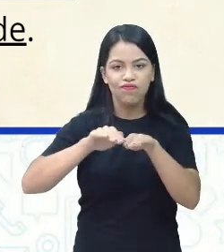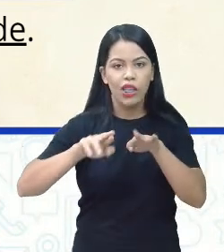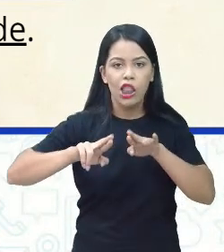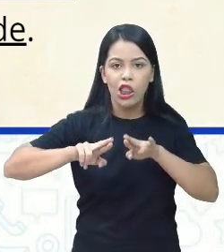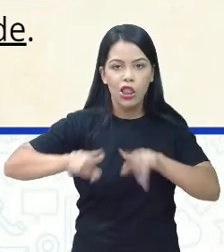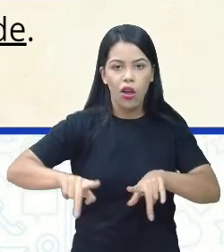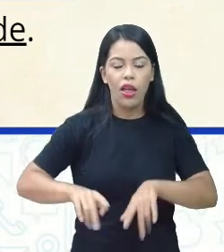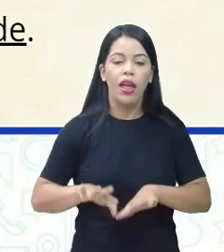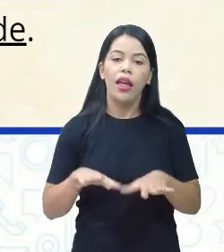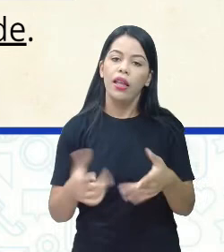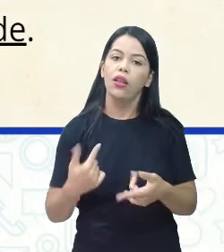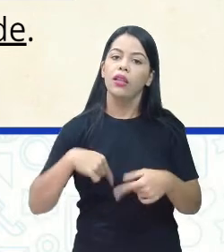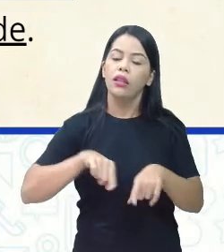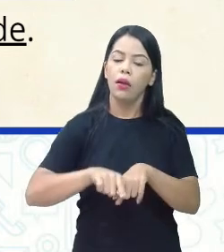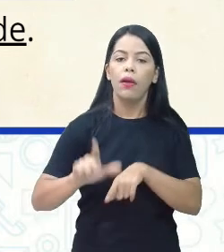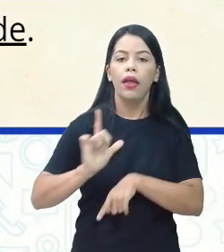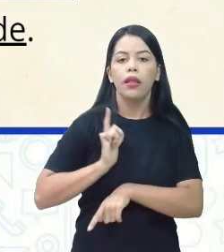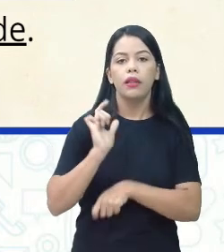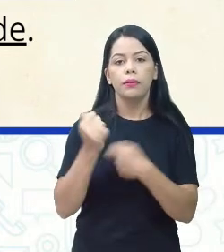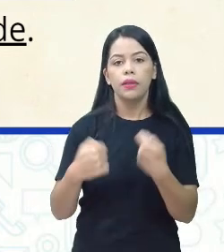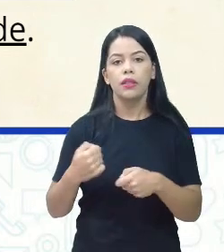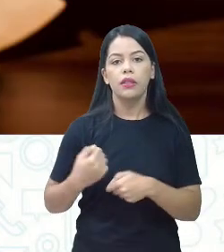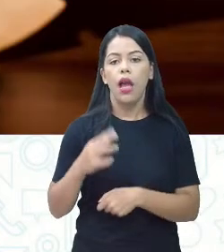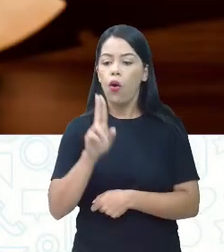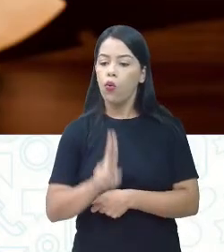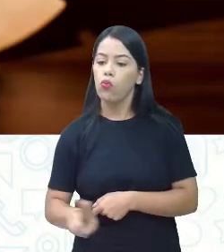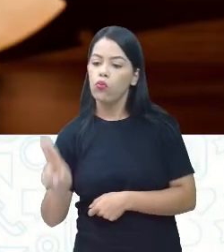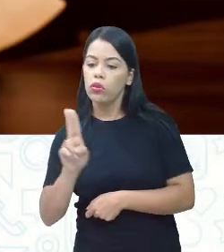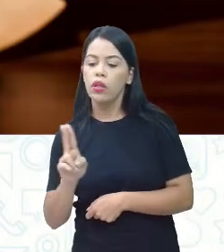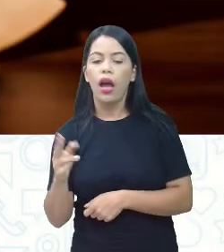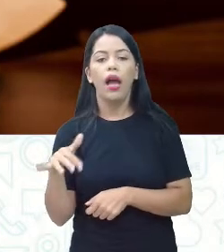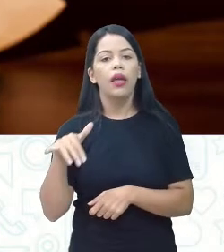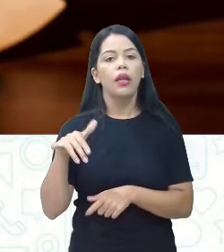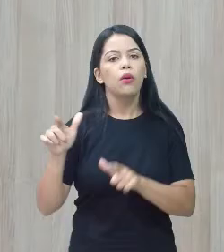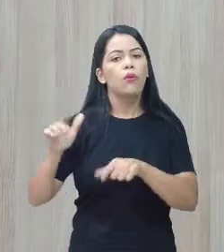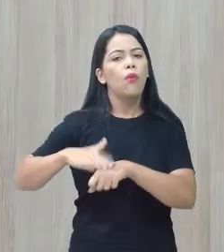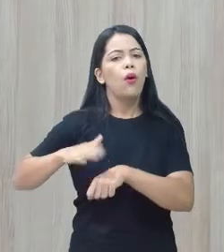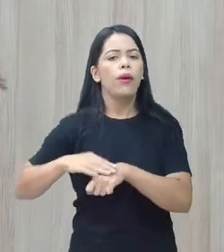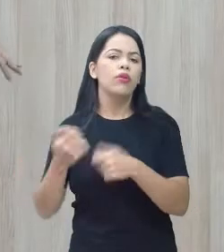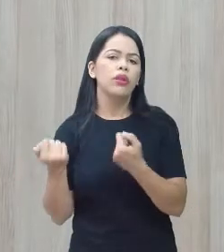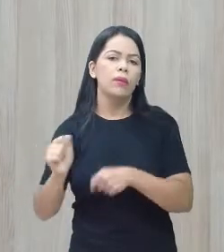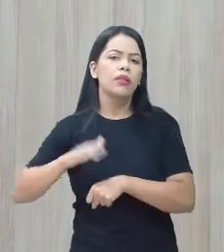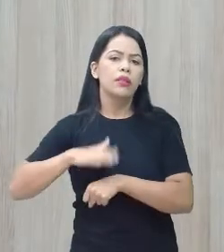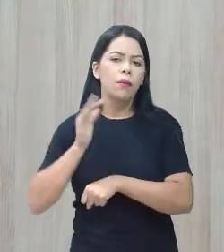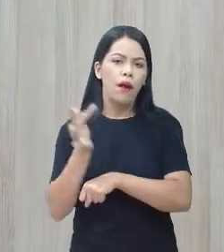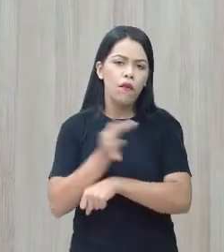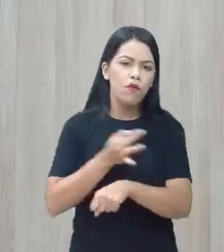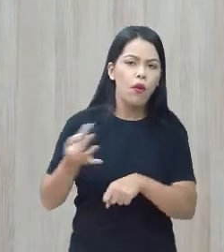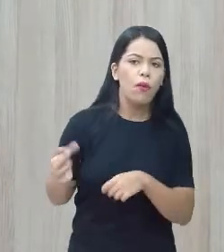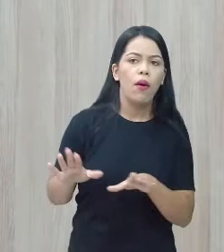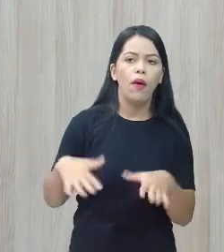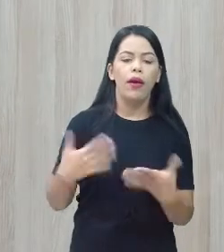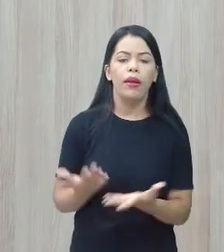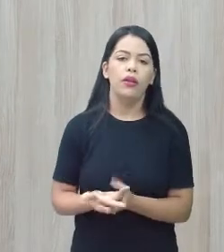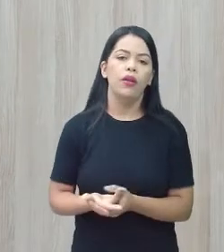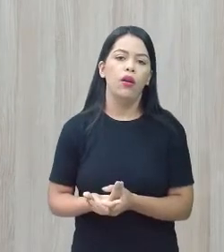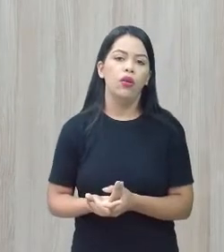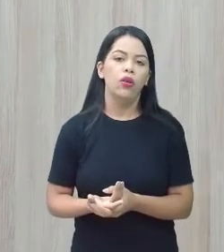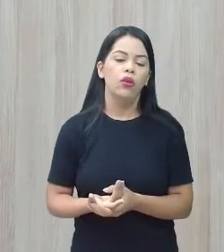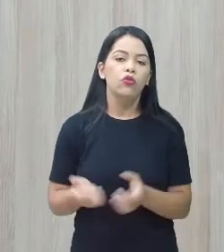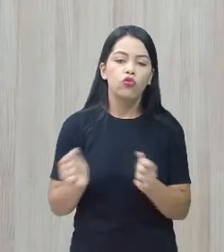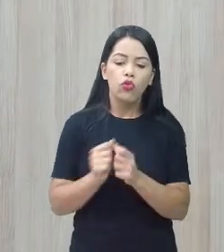modo diferente em situações que exigem mais ou menos formalidade. Né? E aí, dentro deste caldeirão de